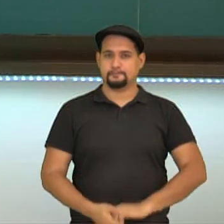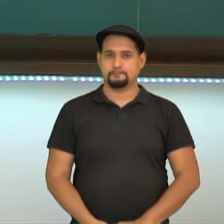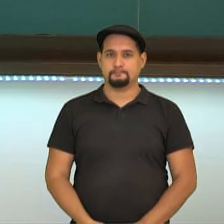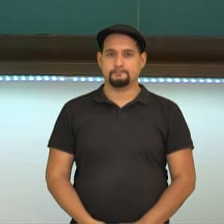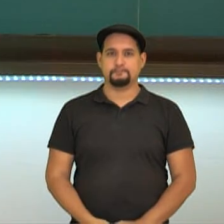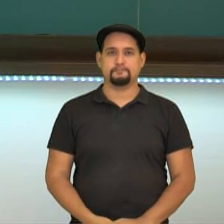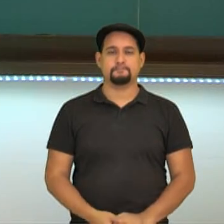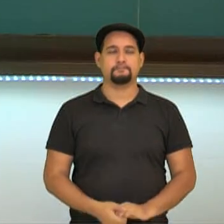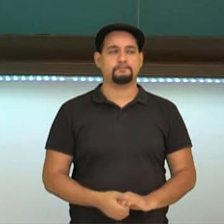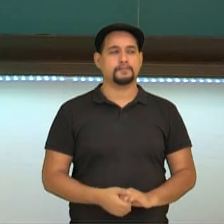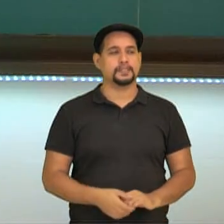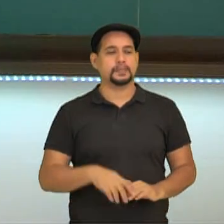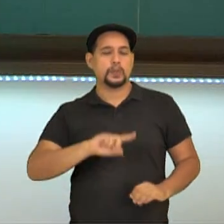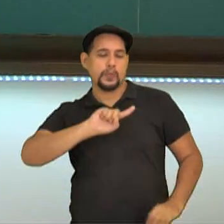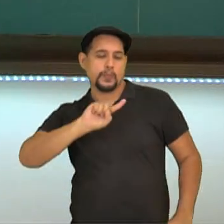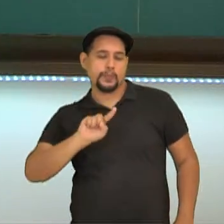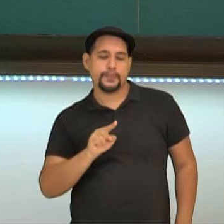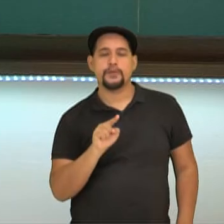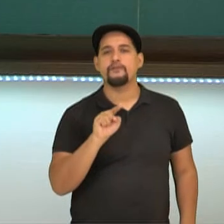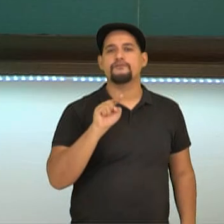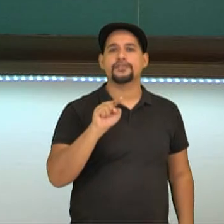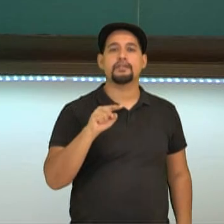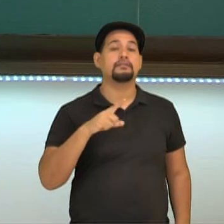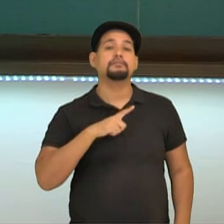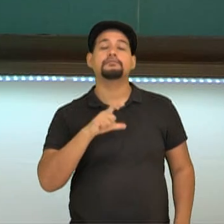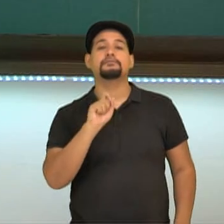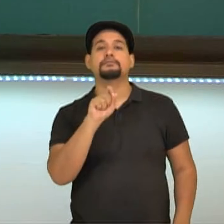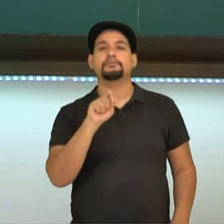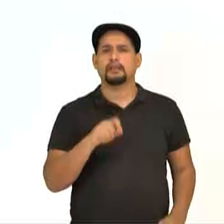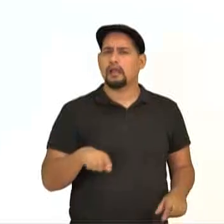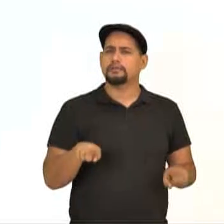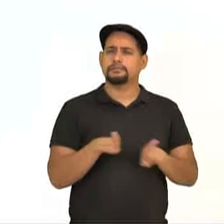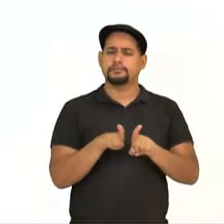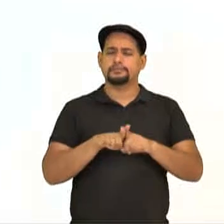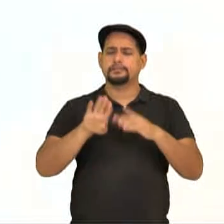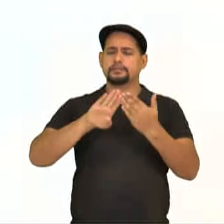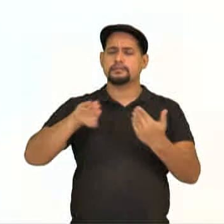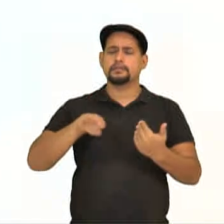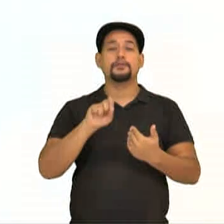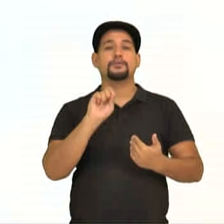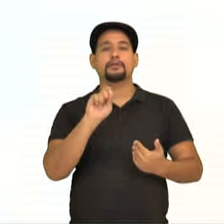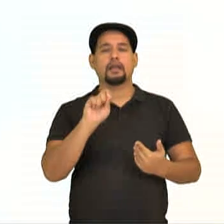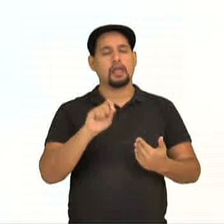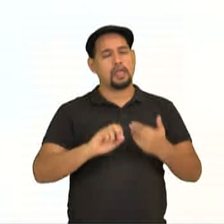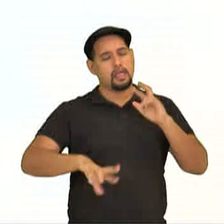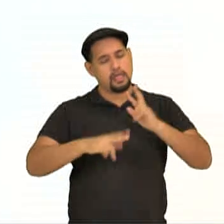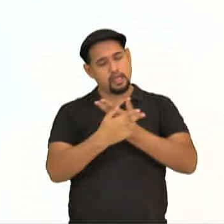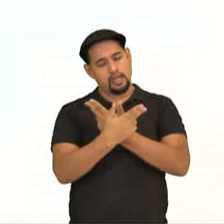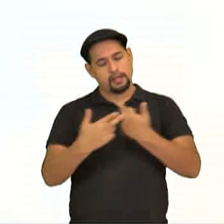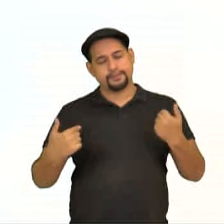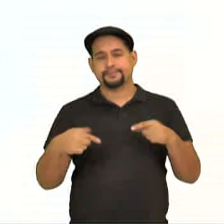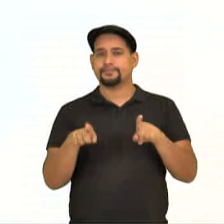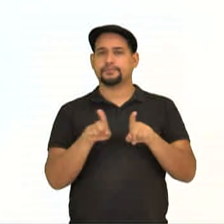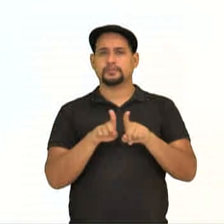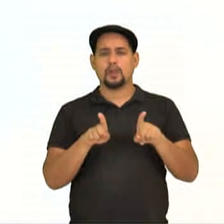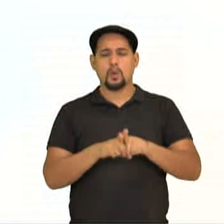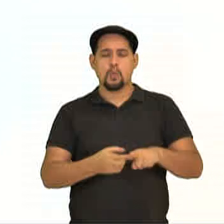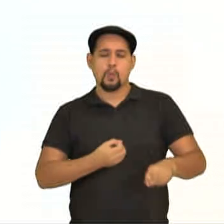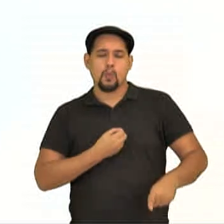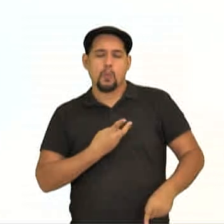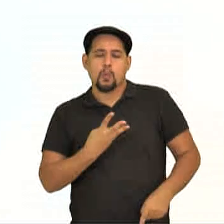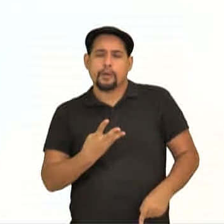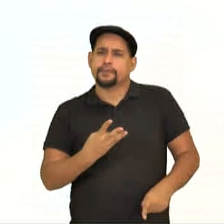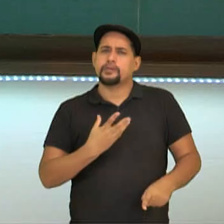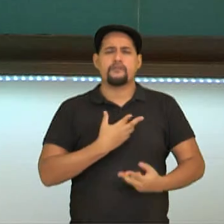O ponto e vírgula, ele também separa itens em uma enumeração. Então,